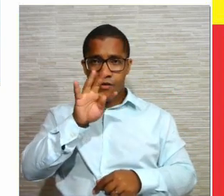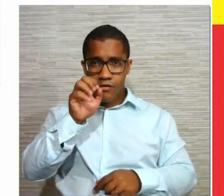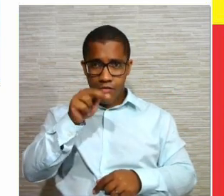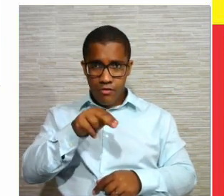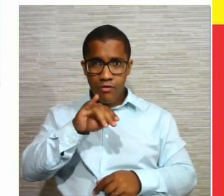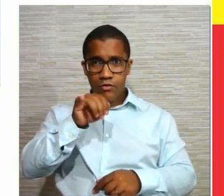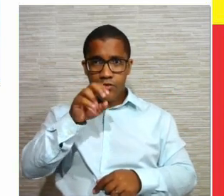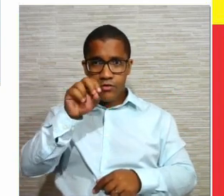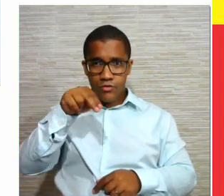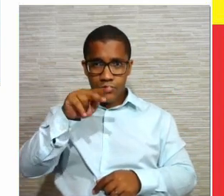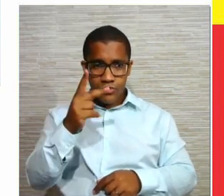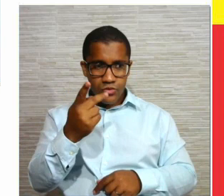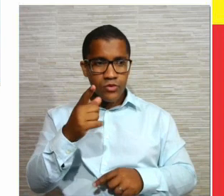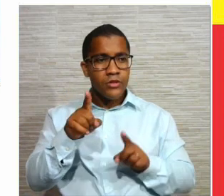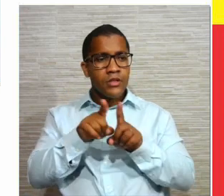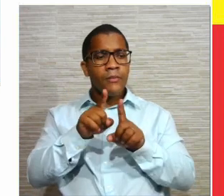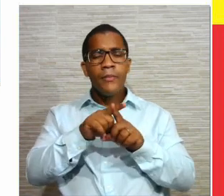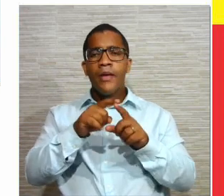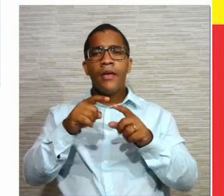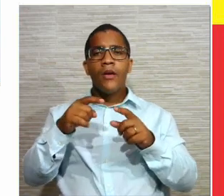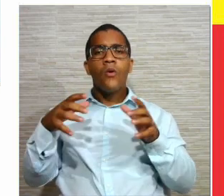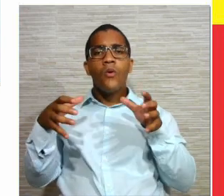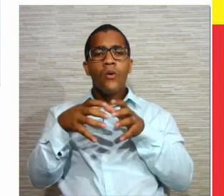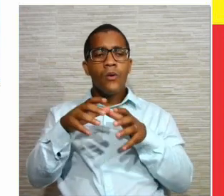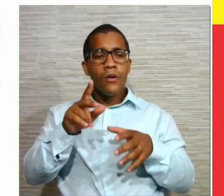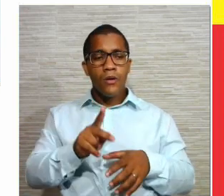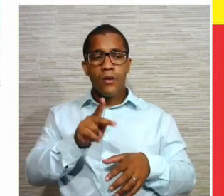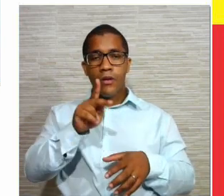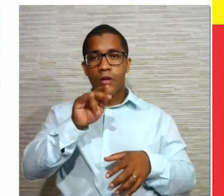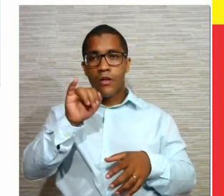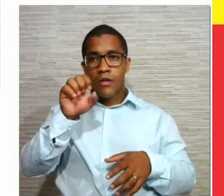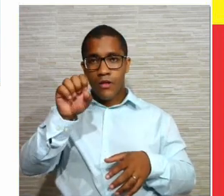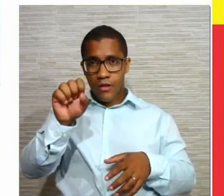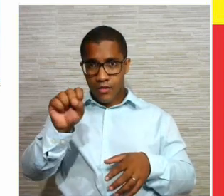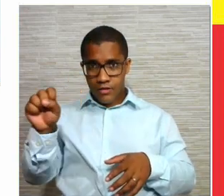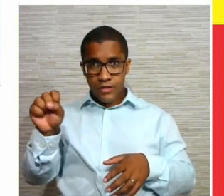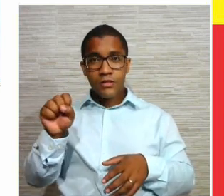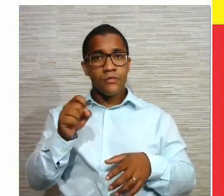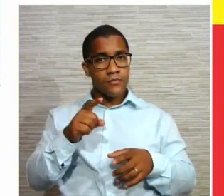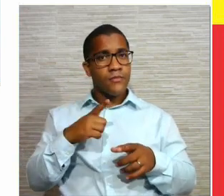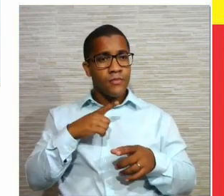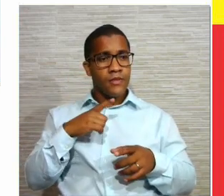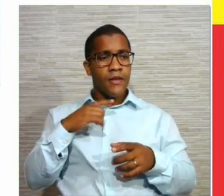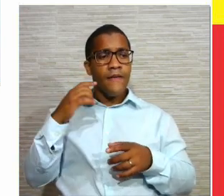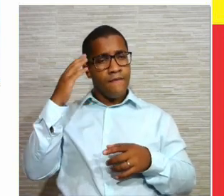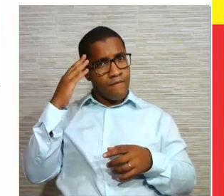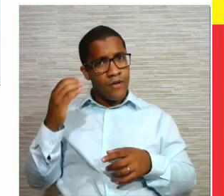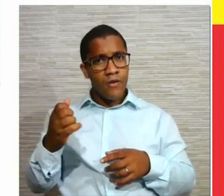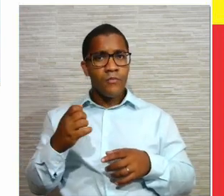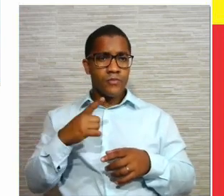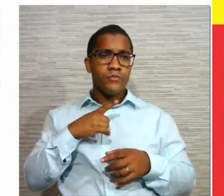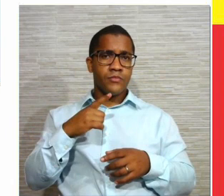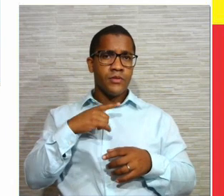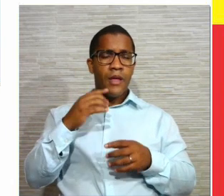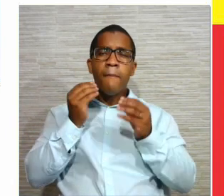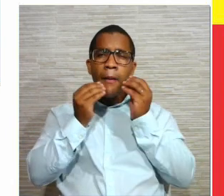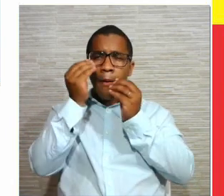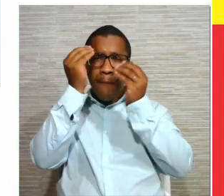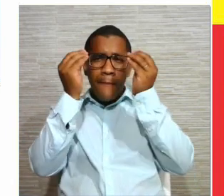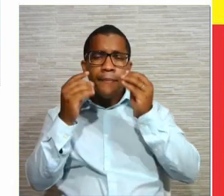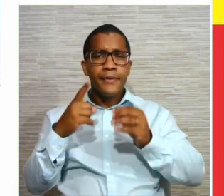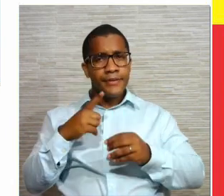Kiss, né, que muita gente já viu, né, que fez muito sucesso com a música Rock All Night. Eles tocavam muito